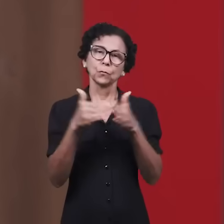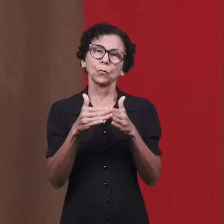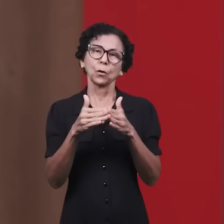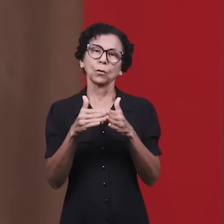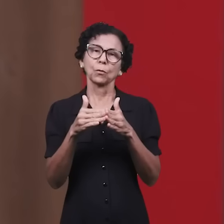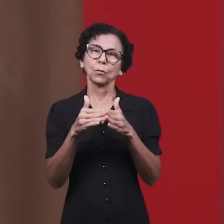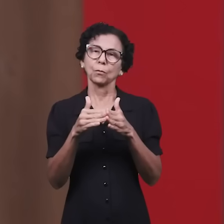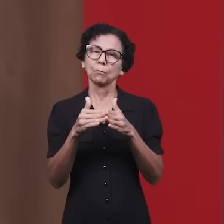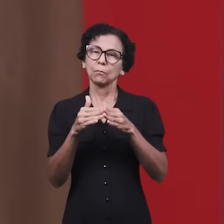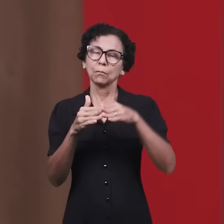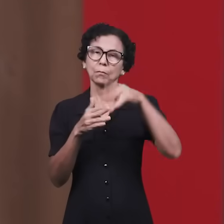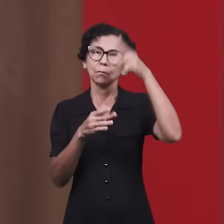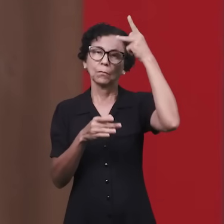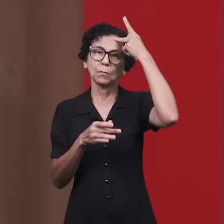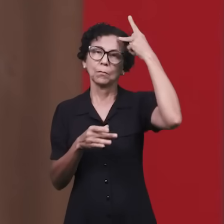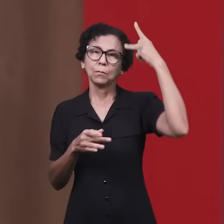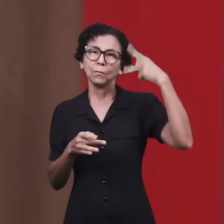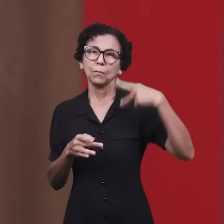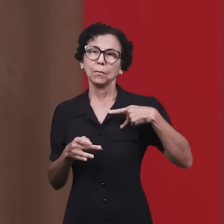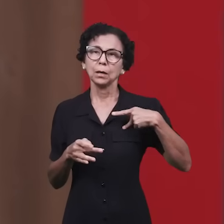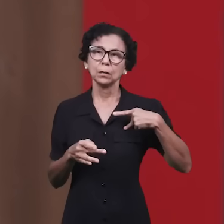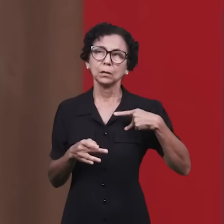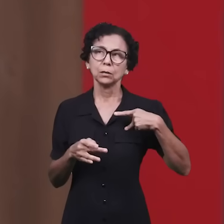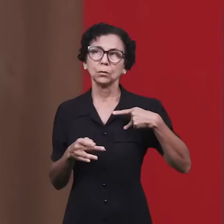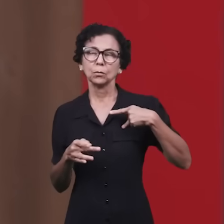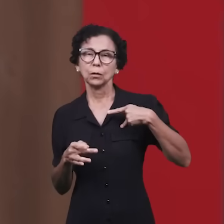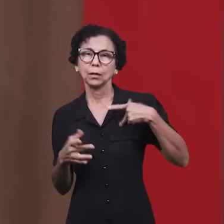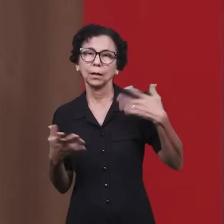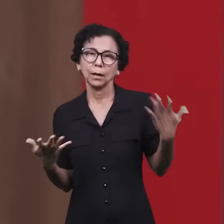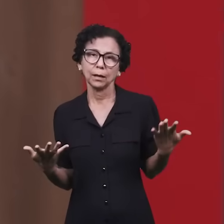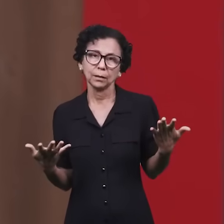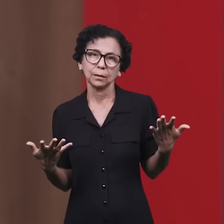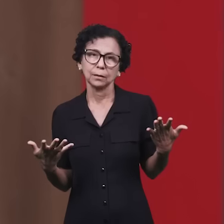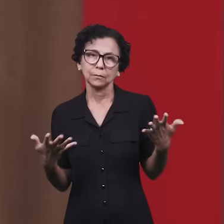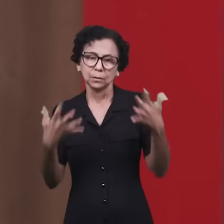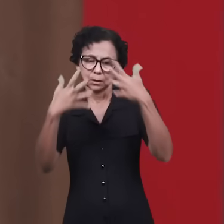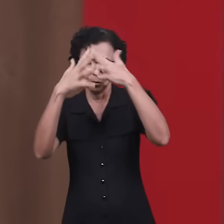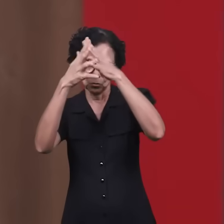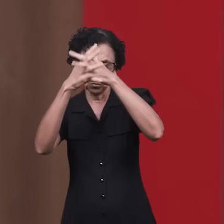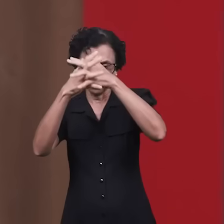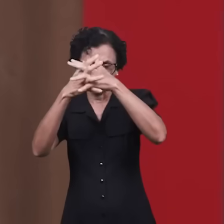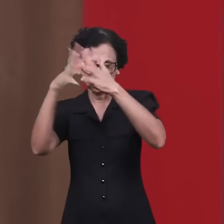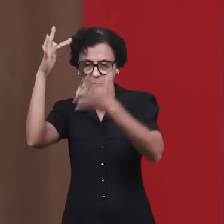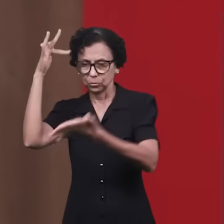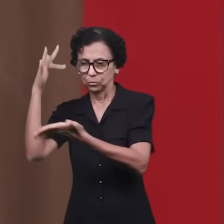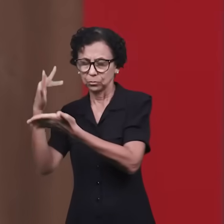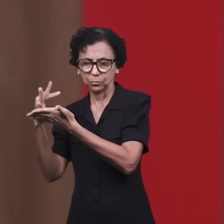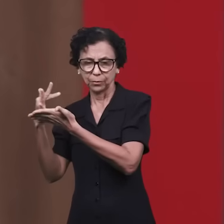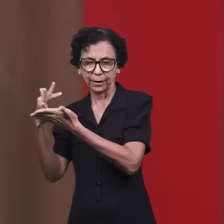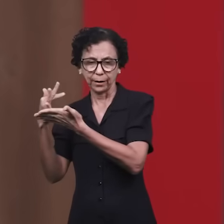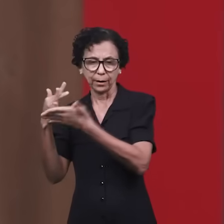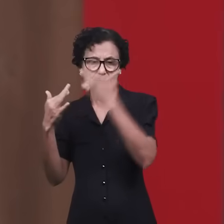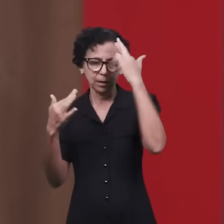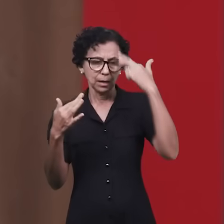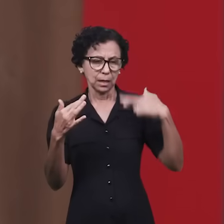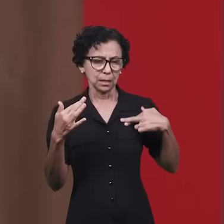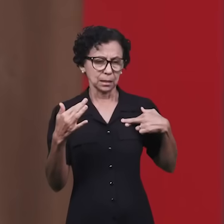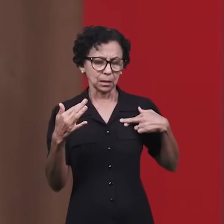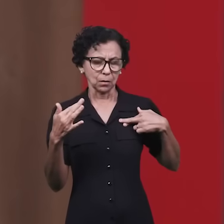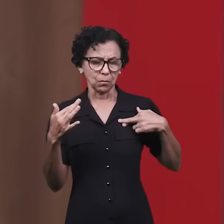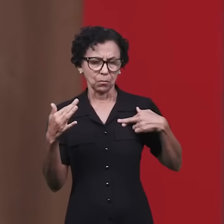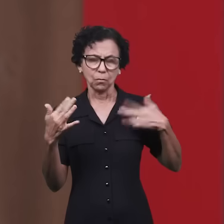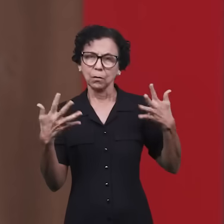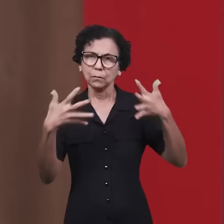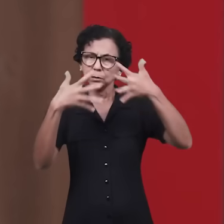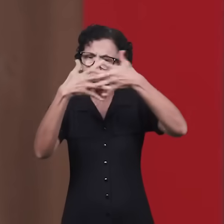entra em conflito com a fé, porque a fé entra em conflito com a razão, porque ela não se compatibiliza. Ela, assim, quando você tenta